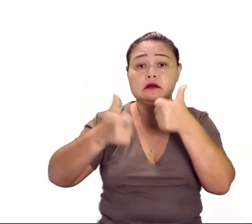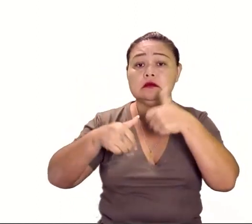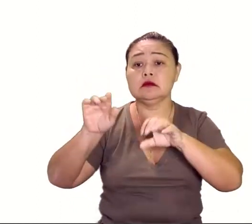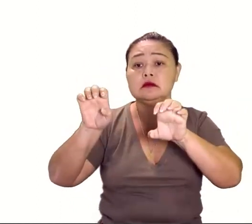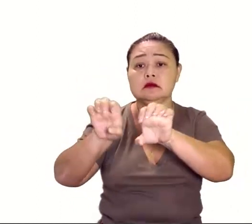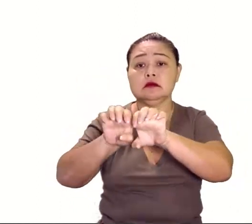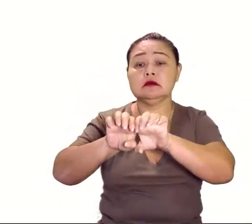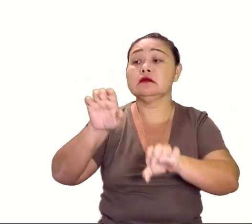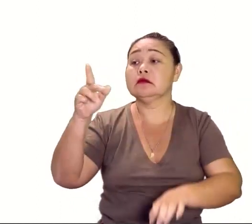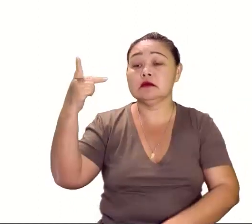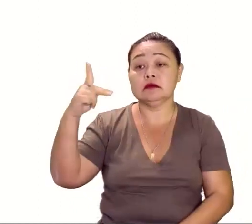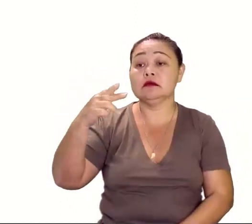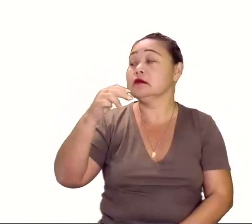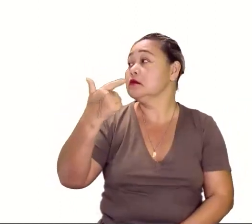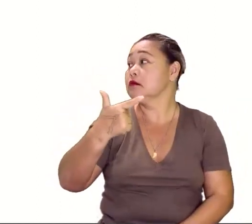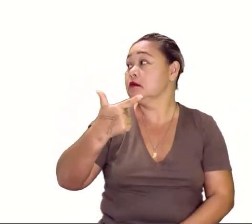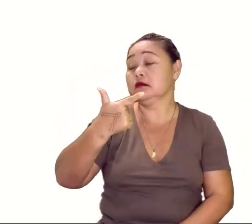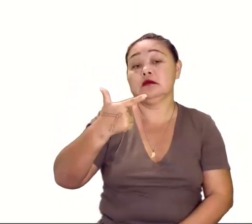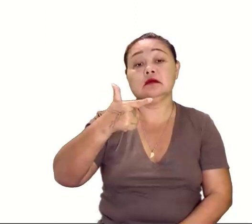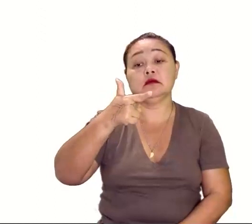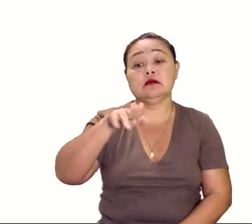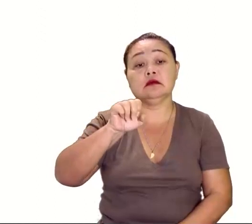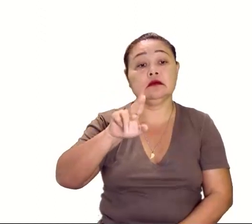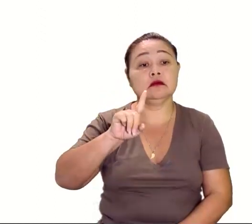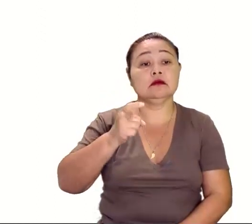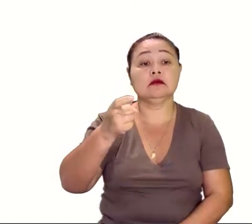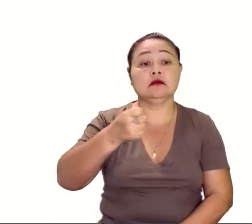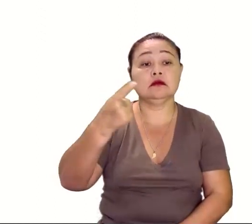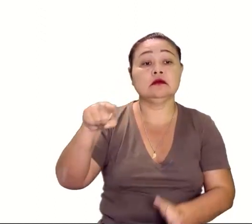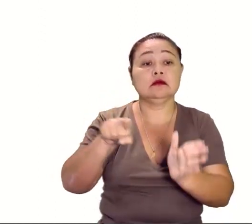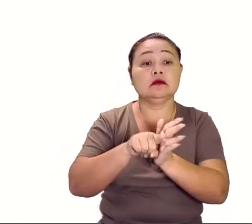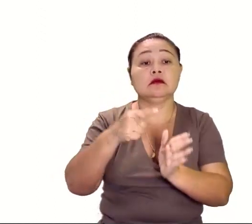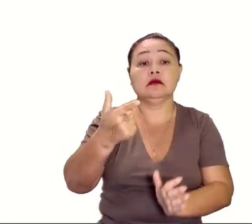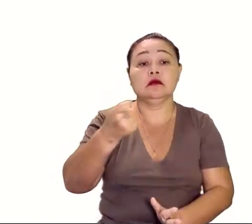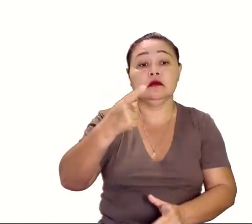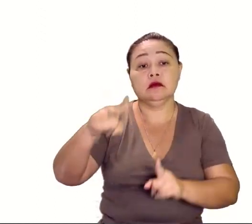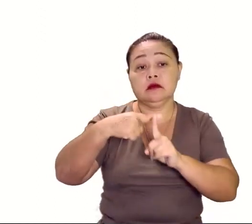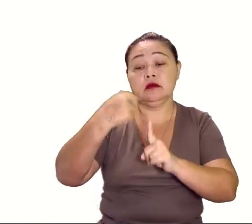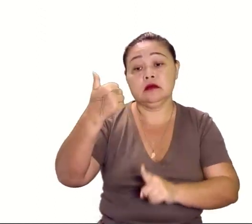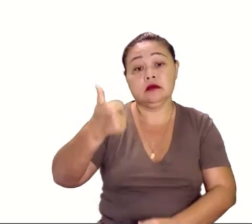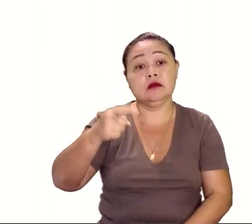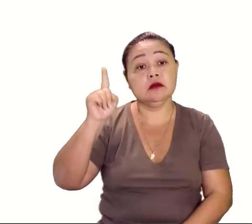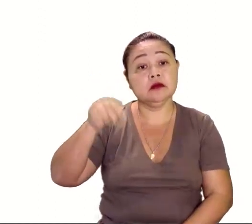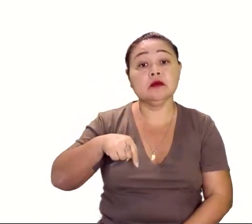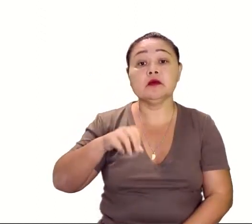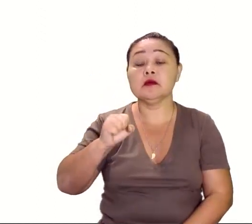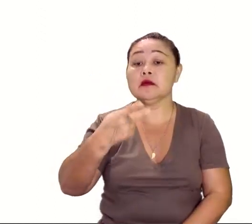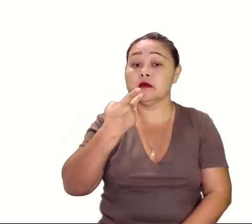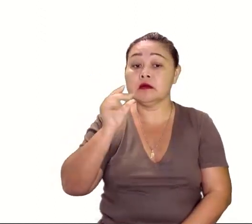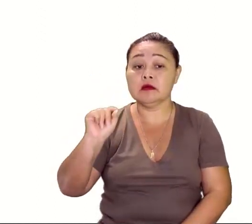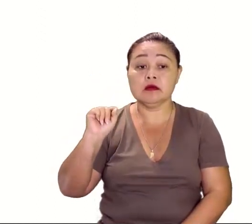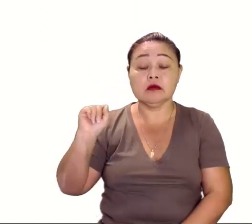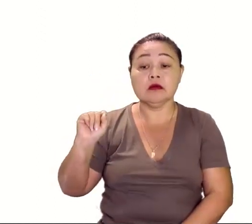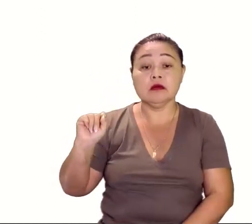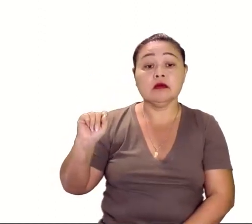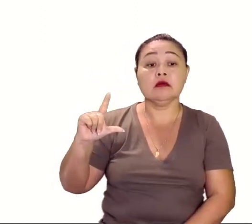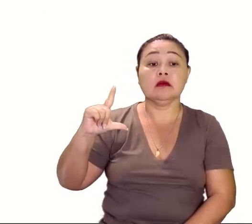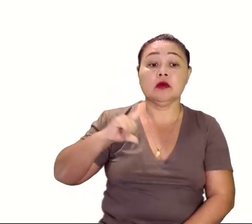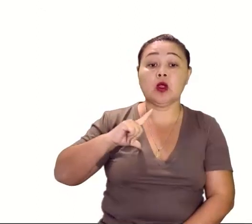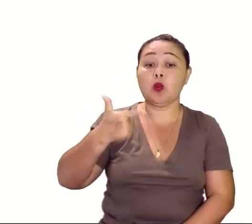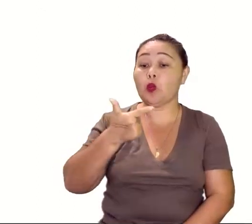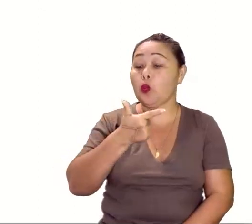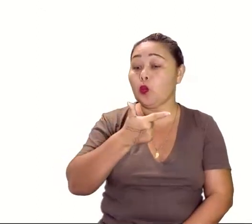Analisando a equação do segundo grau, x² menos 2x mais 1, podemos afirmar que ela